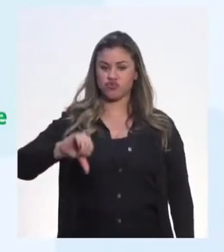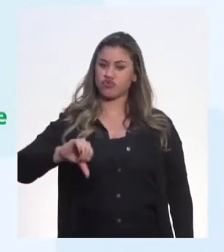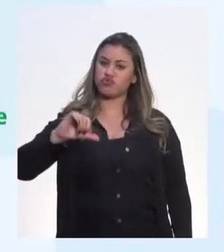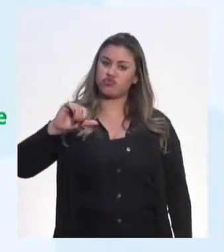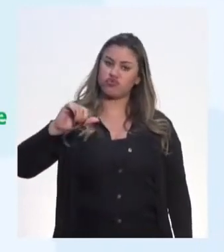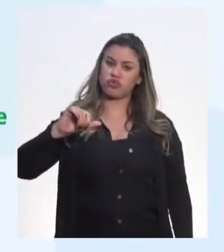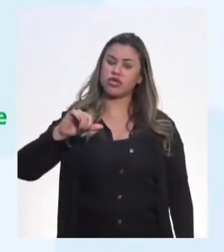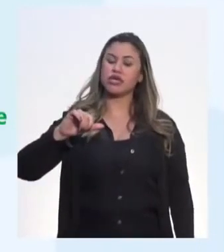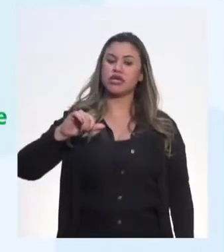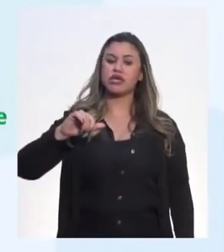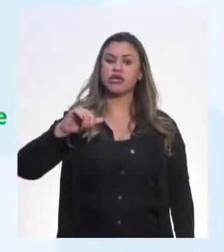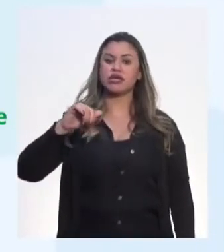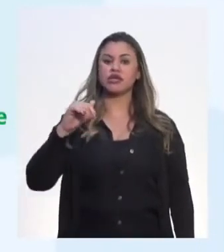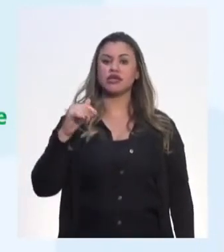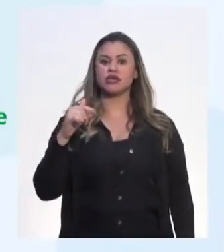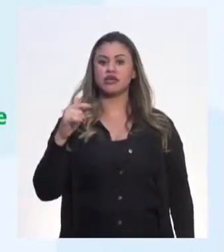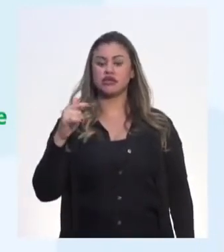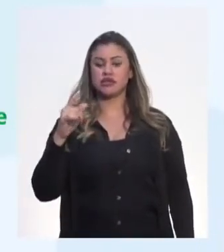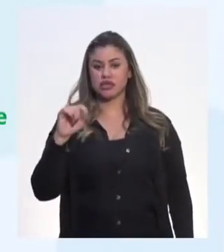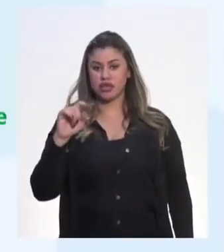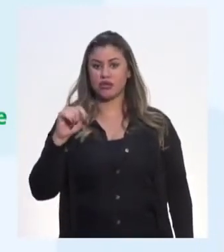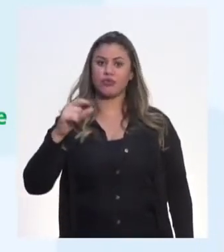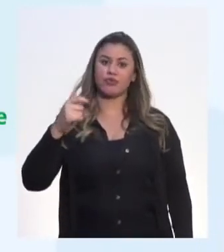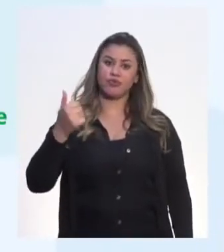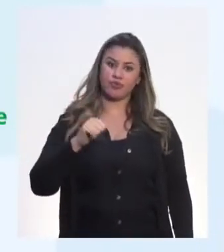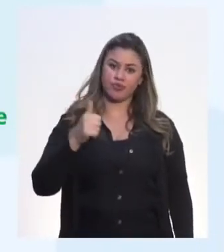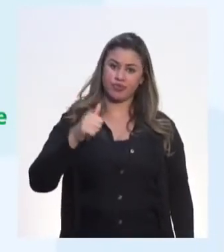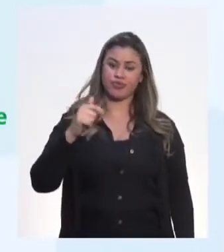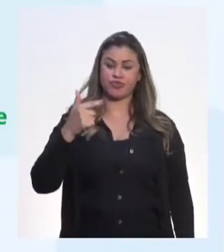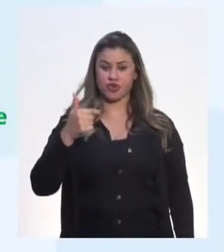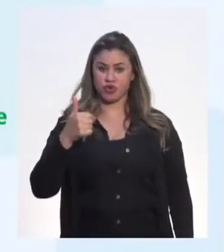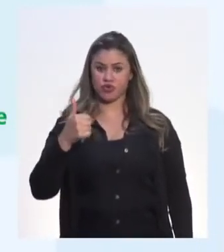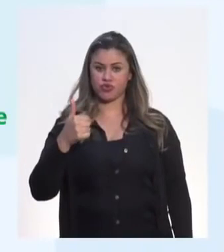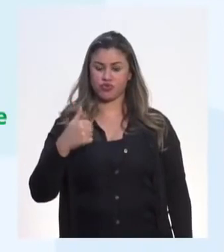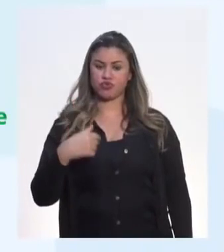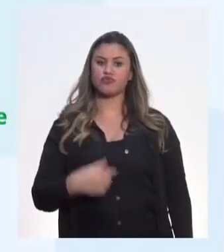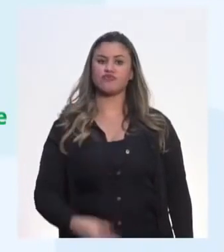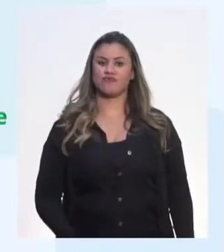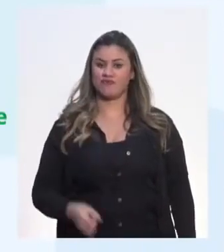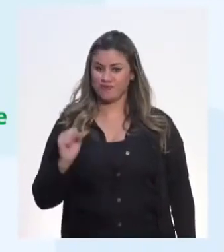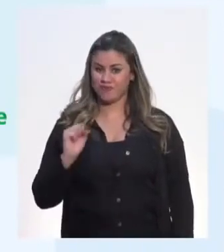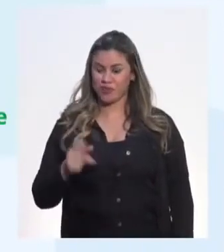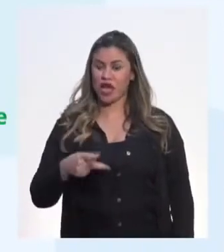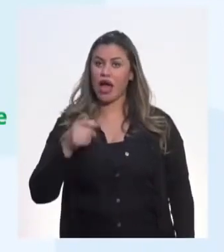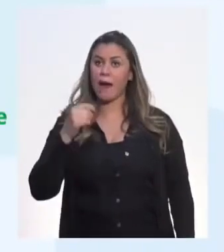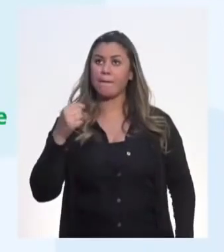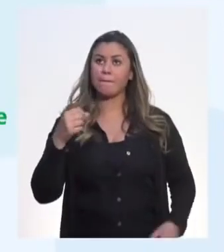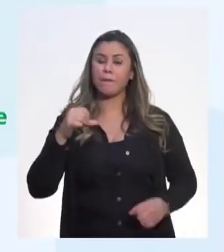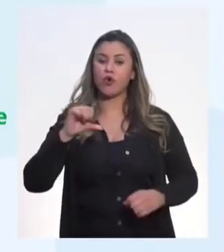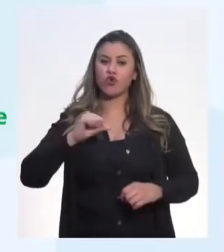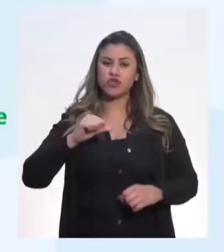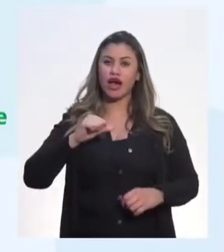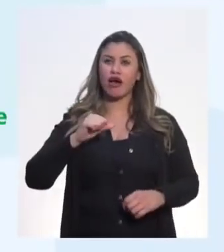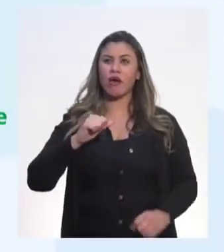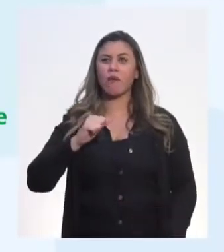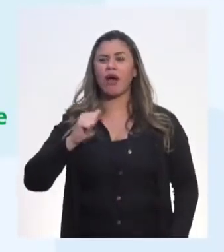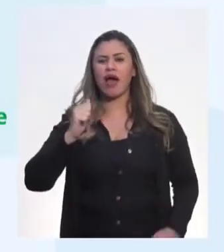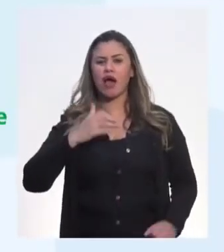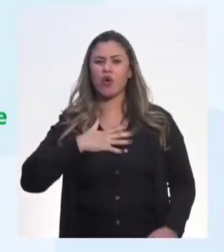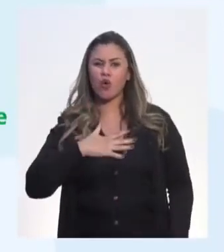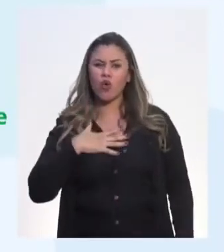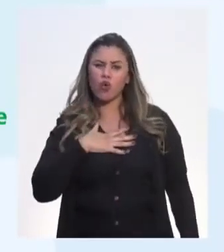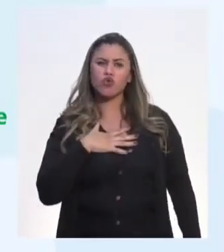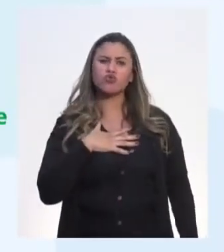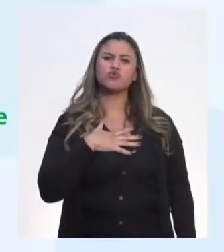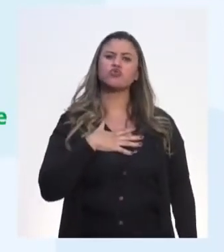10º 11º 12º Então eu tenho mais cinco meses de Economia correto então eu vou pegar